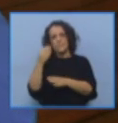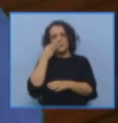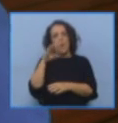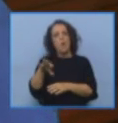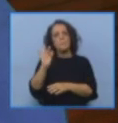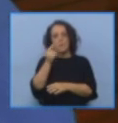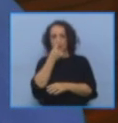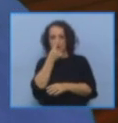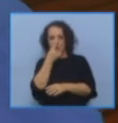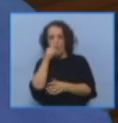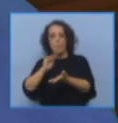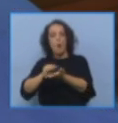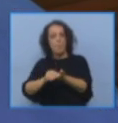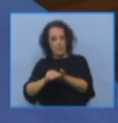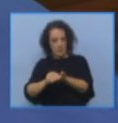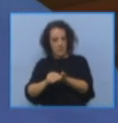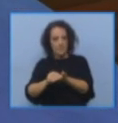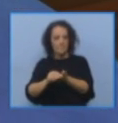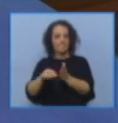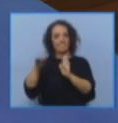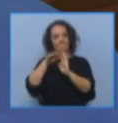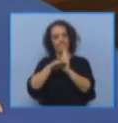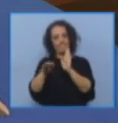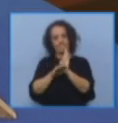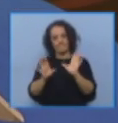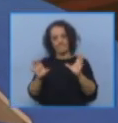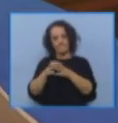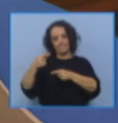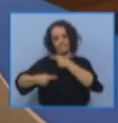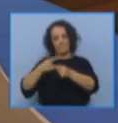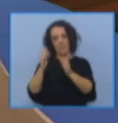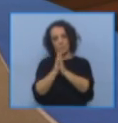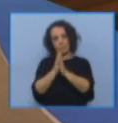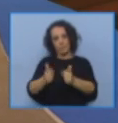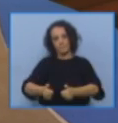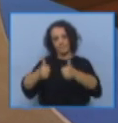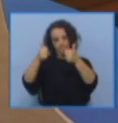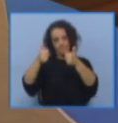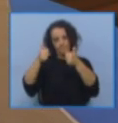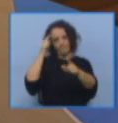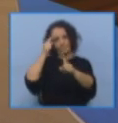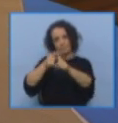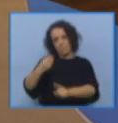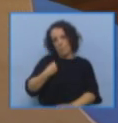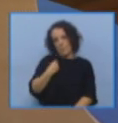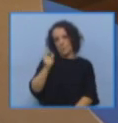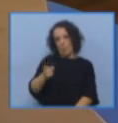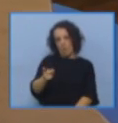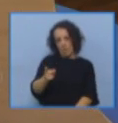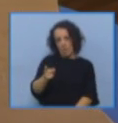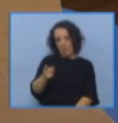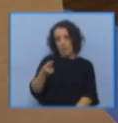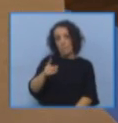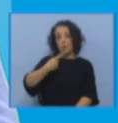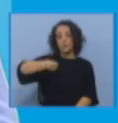preferencial pelos pobres, que é uma das diretrizes da doutrina social da Igreja, deve ser uma preocupação e uma vez que o nosso